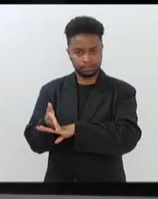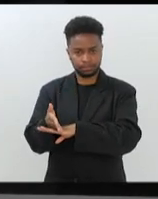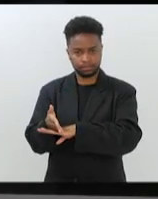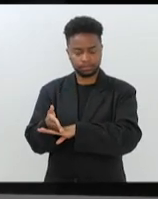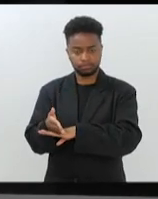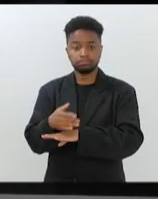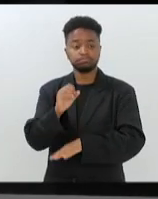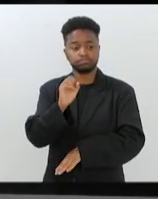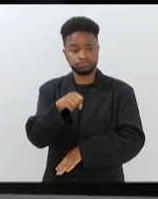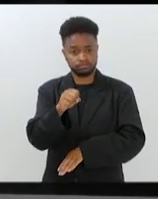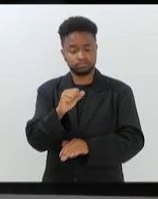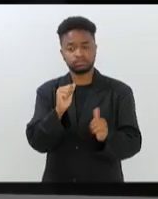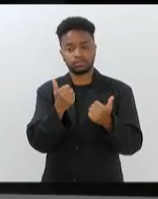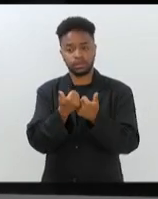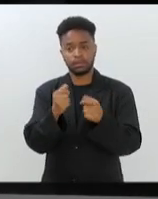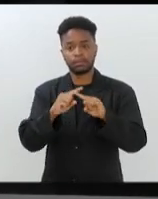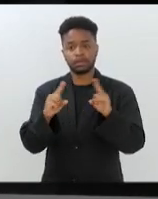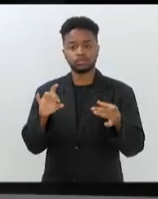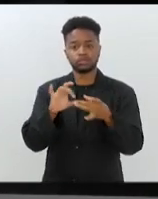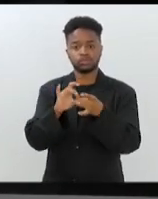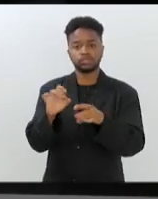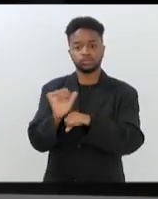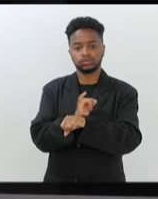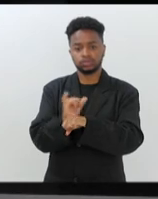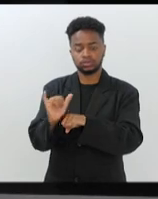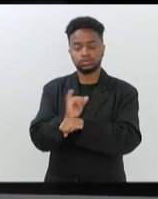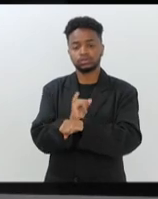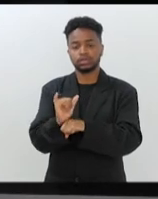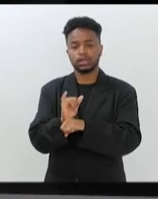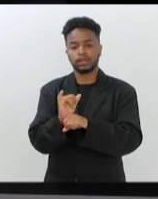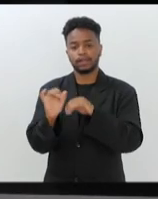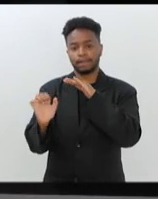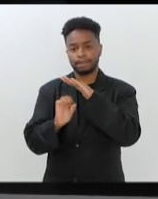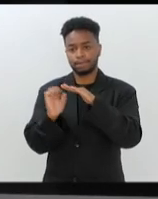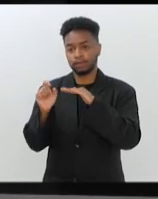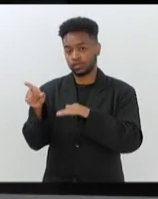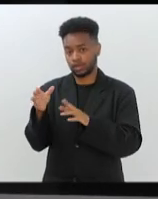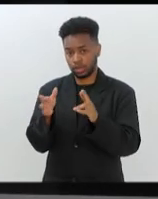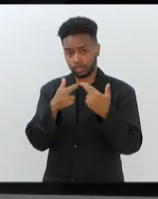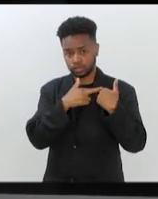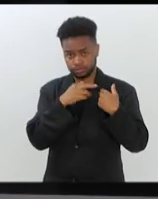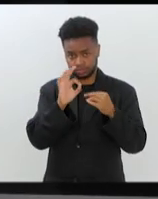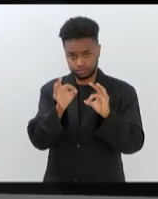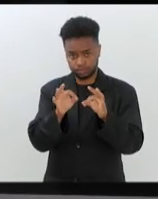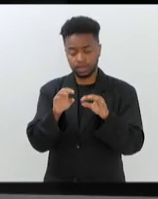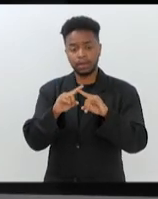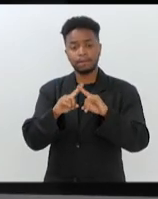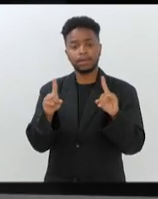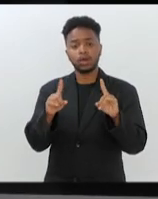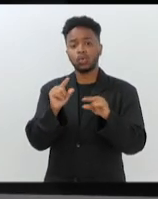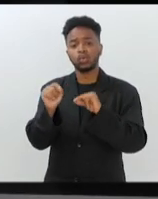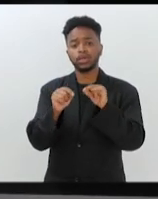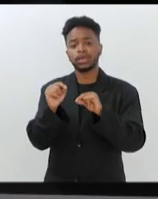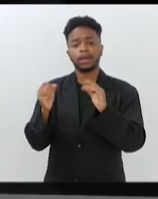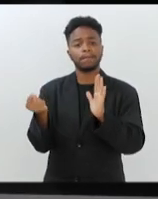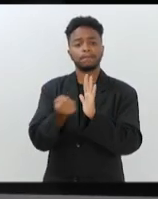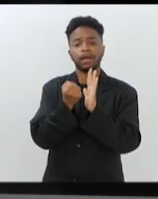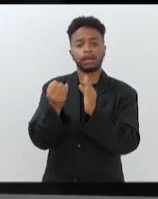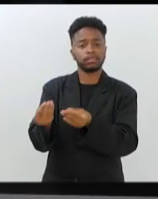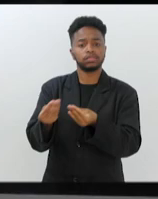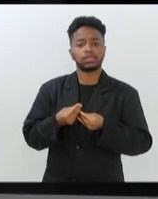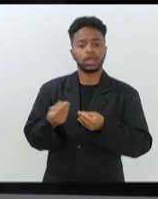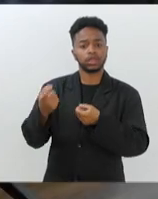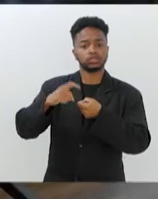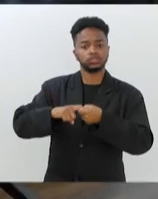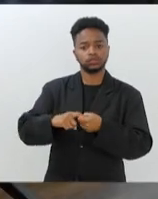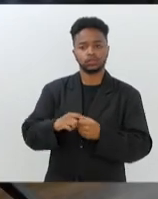tudo dentro da Estratégia da empresa sim aí nessa estratégia que a senhora é responsável Qual é a contrapartida que a marca teve que a cedai